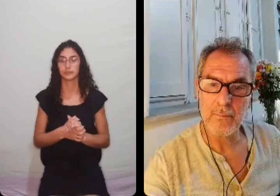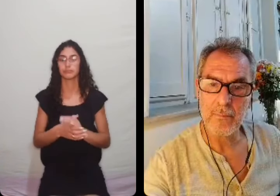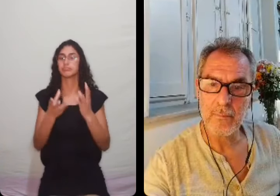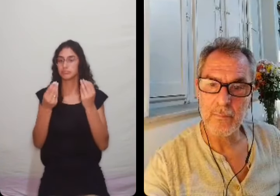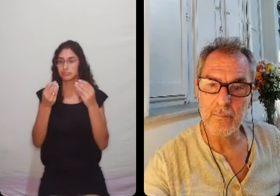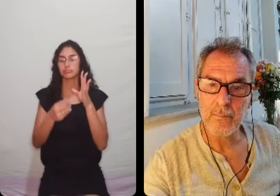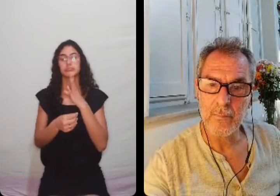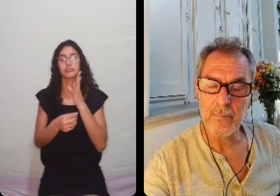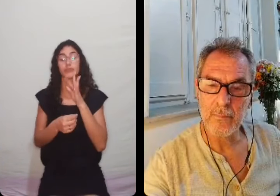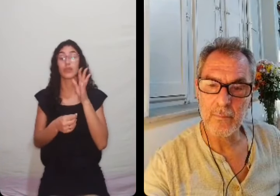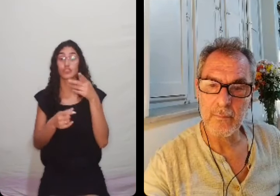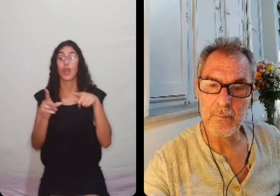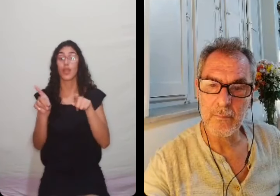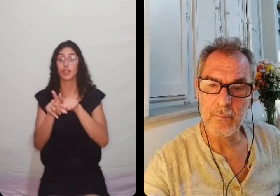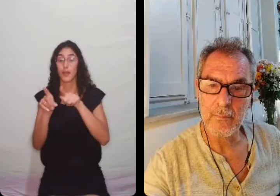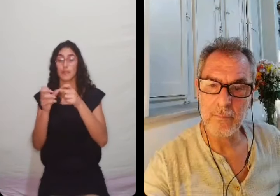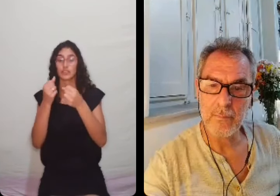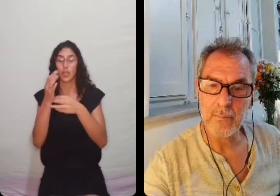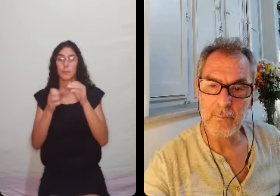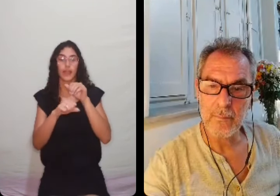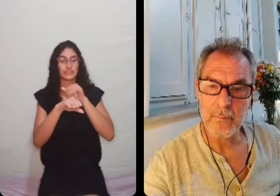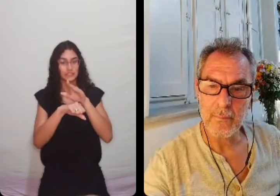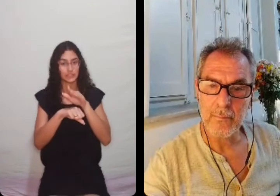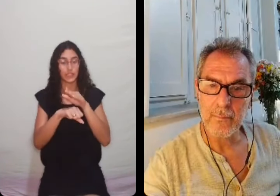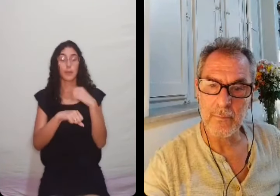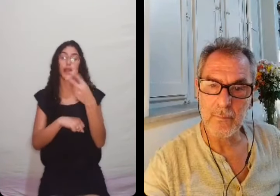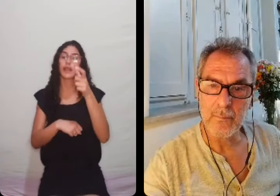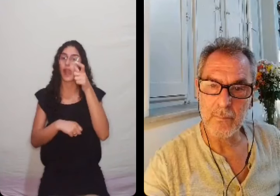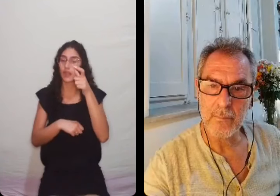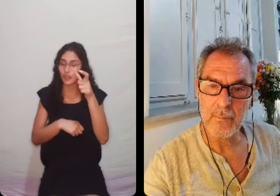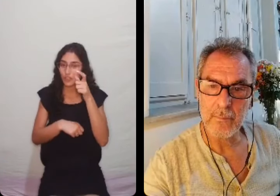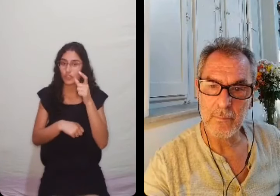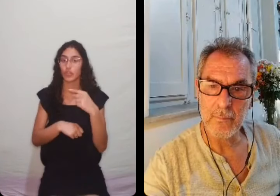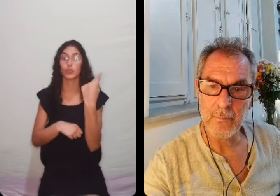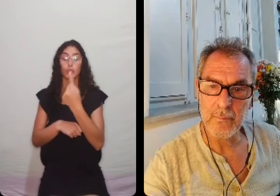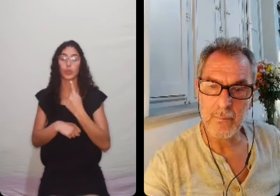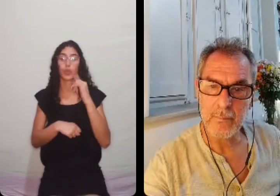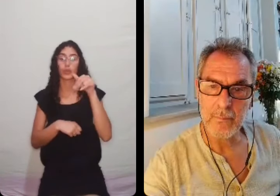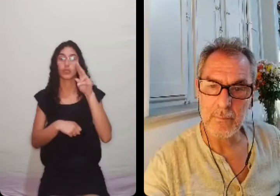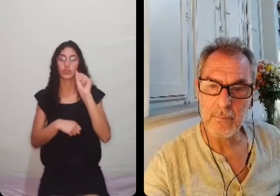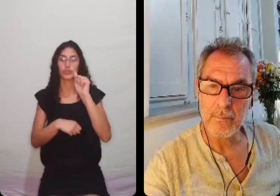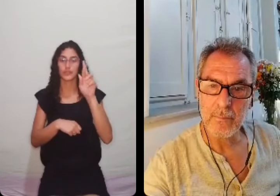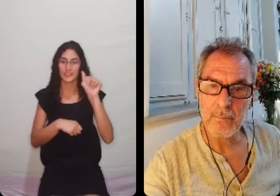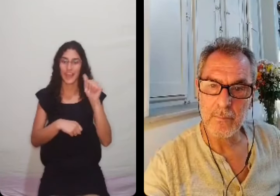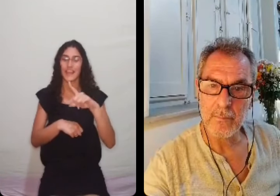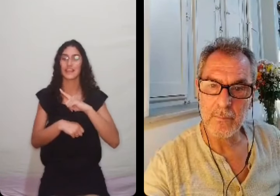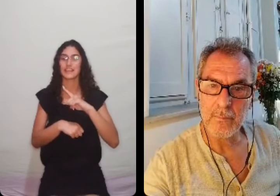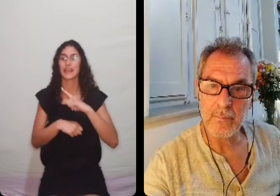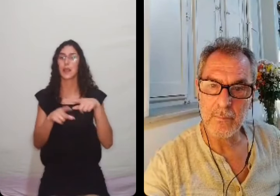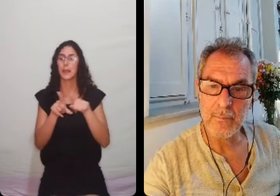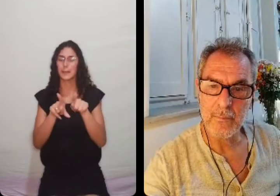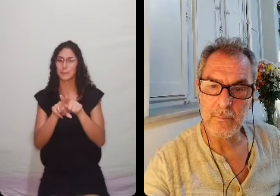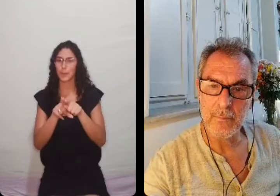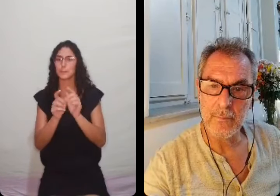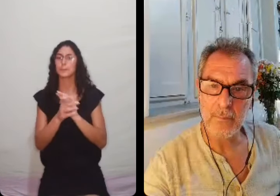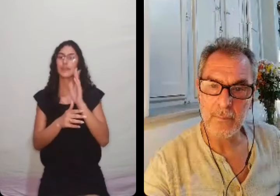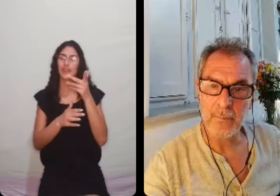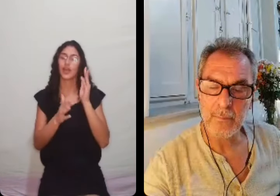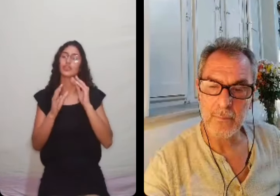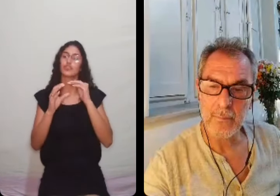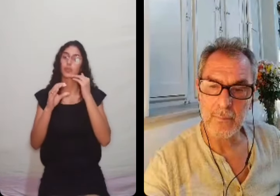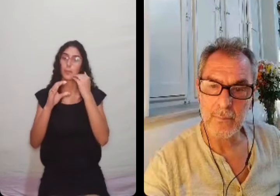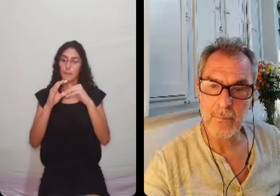deixar também aqui uma dica. Para quem está assistindo. A Jussara tem livros publicados. Que a gente já colocou nas nossas dicas